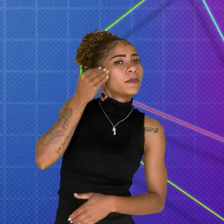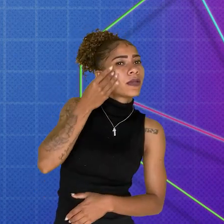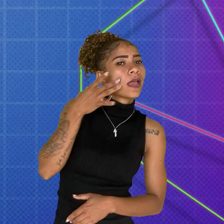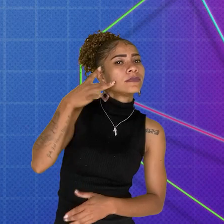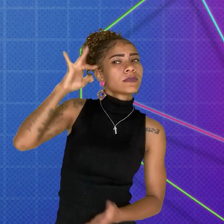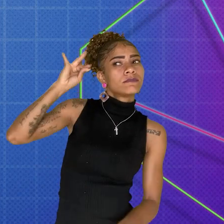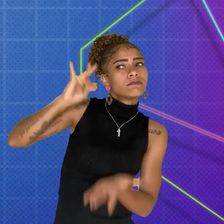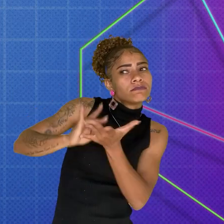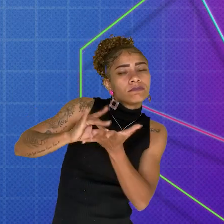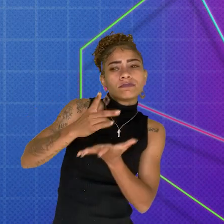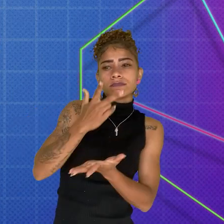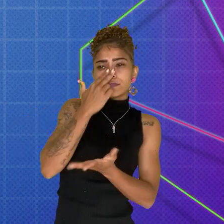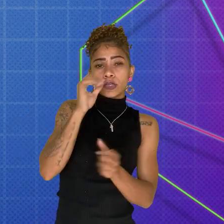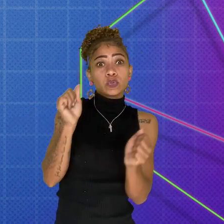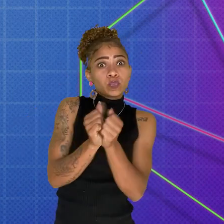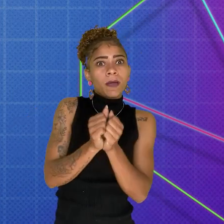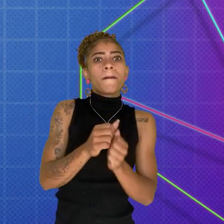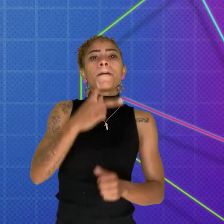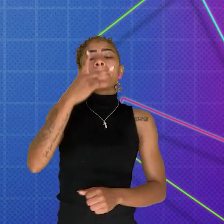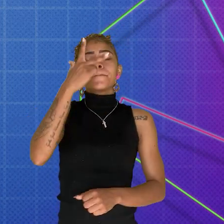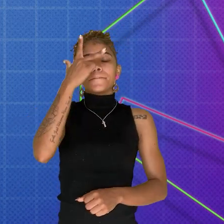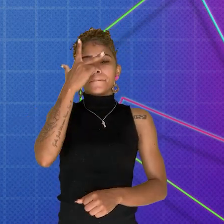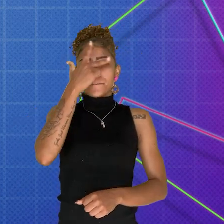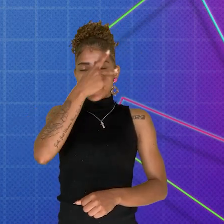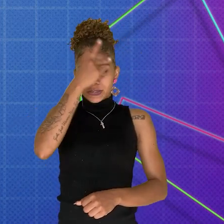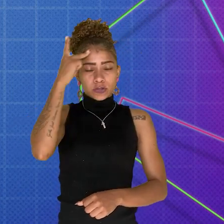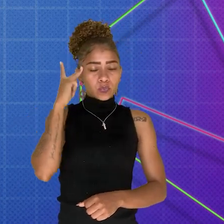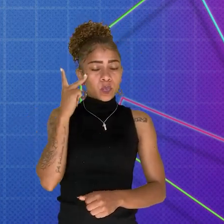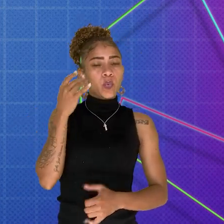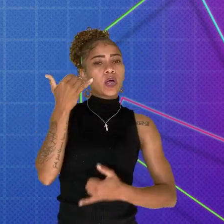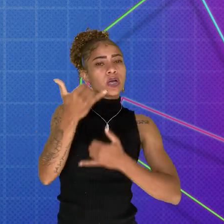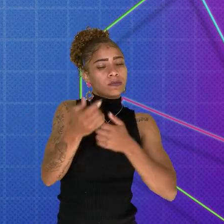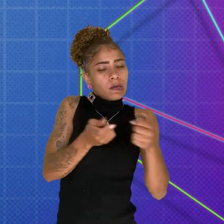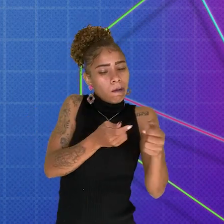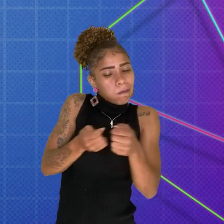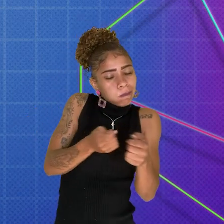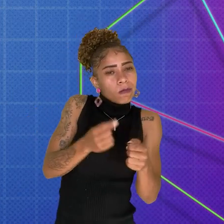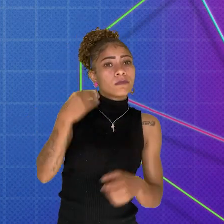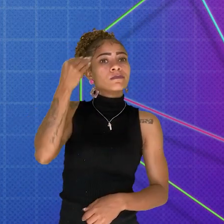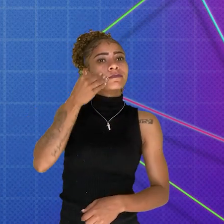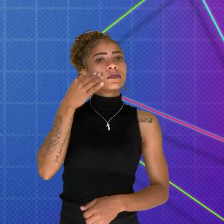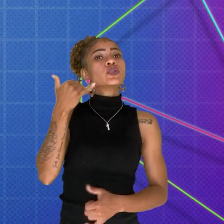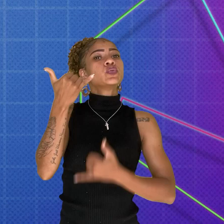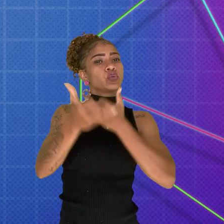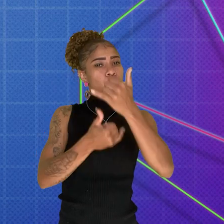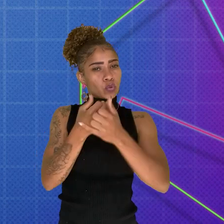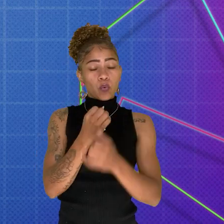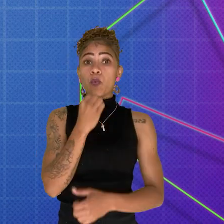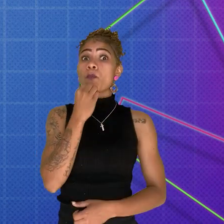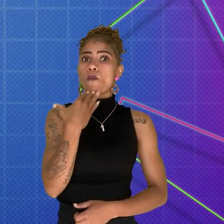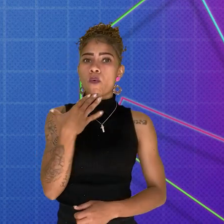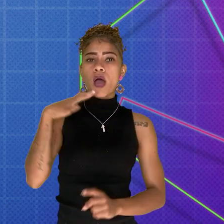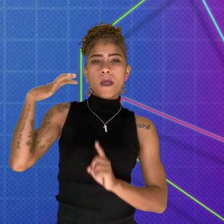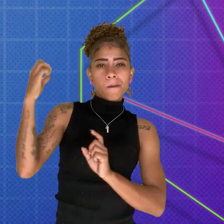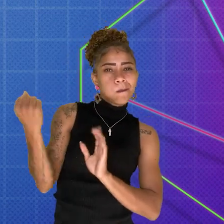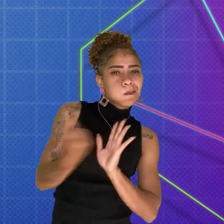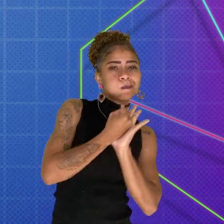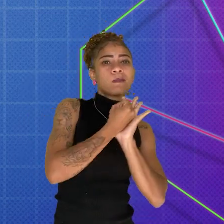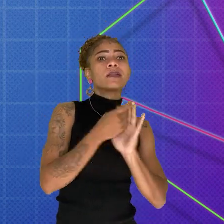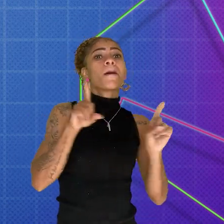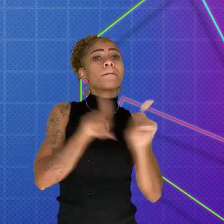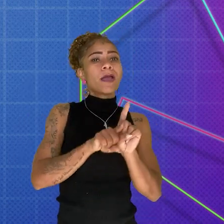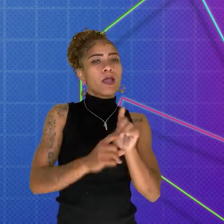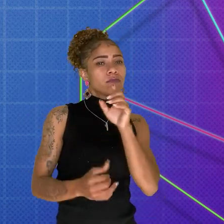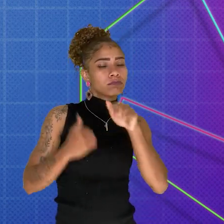experiência imersiva e envolvente para o jogador. É uma peça-chave na construção de uma experiência de jogo bem-sucedida e impactante.